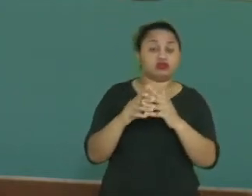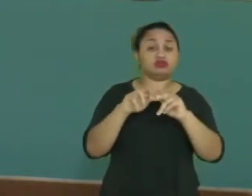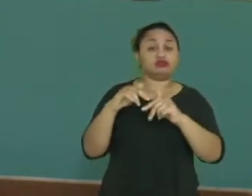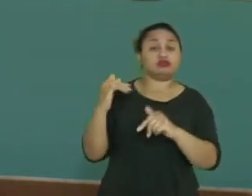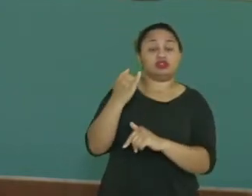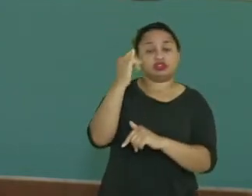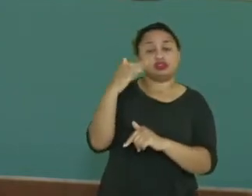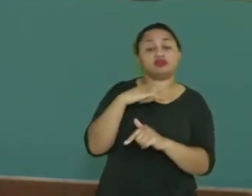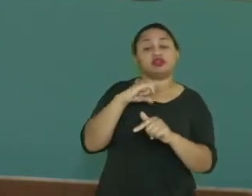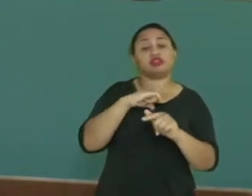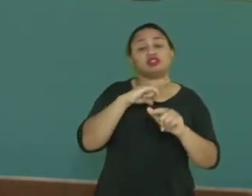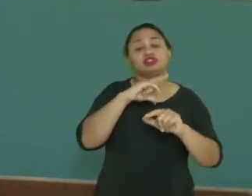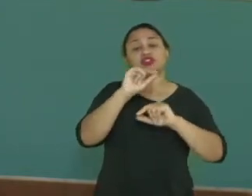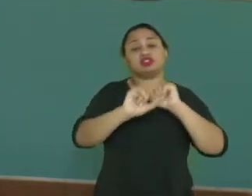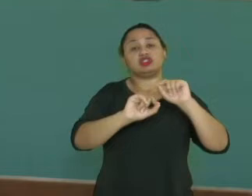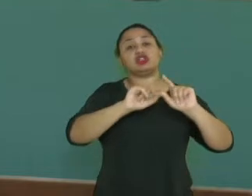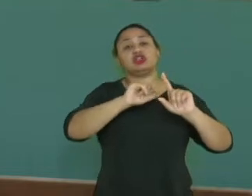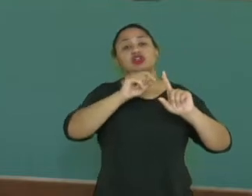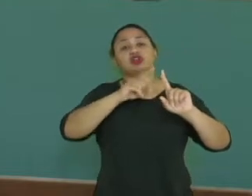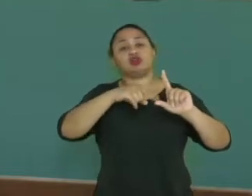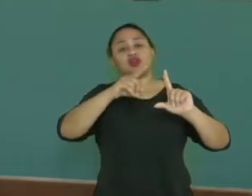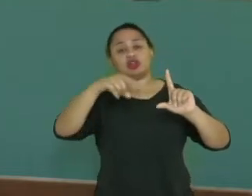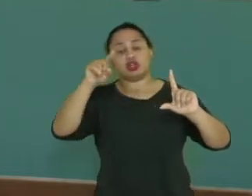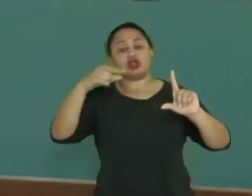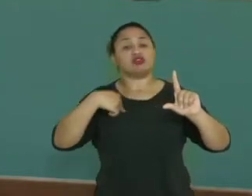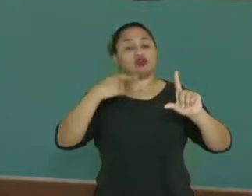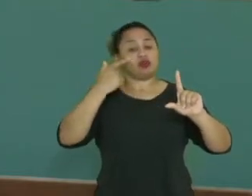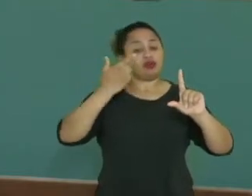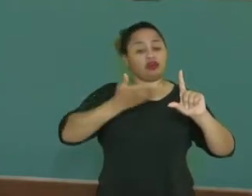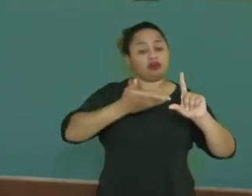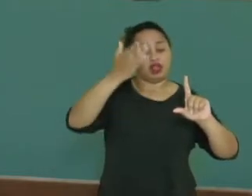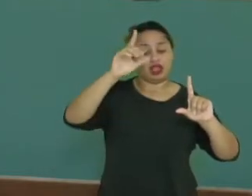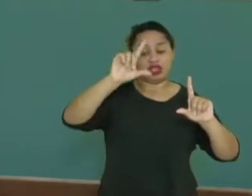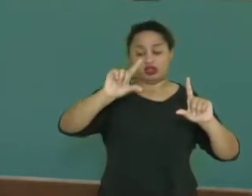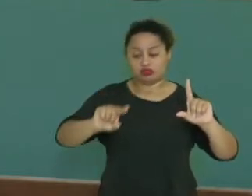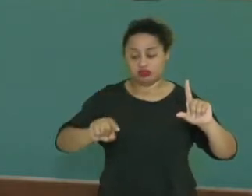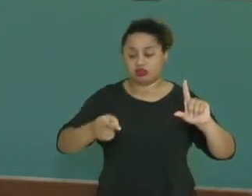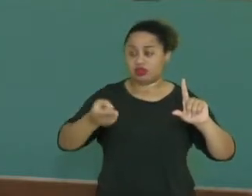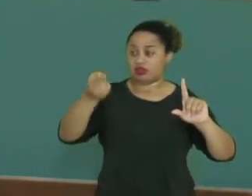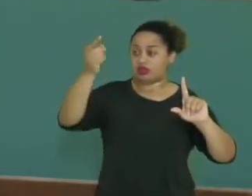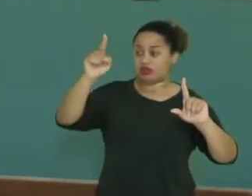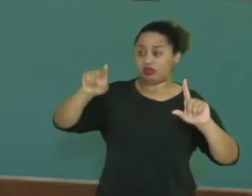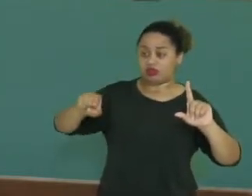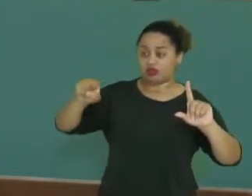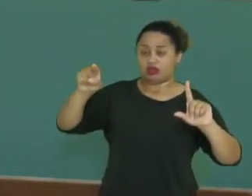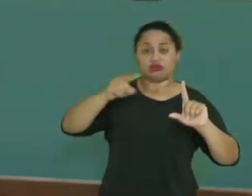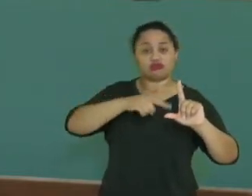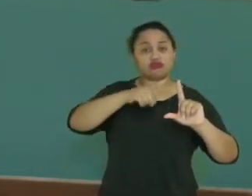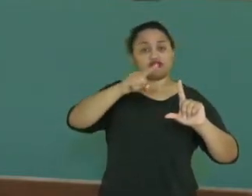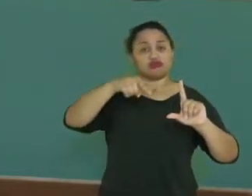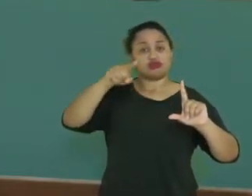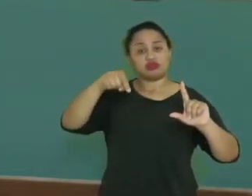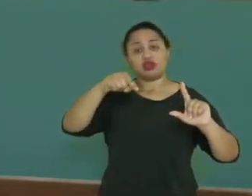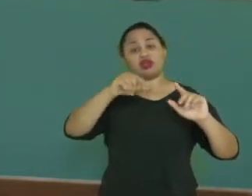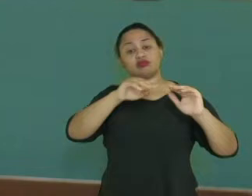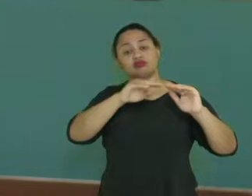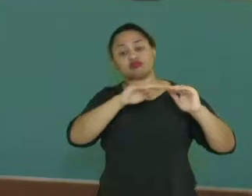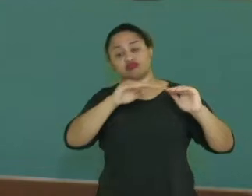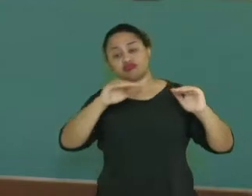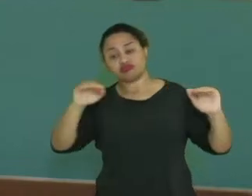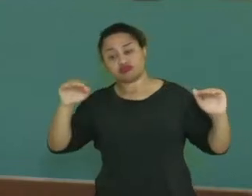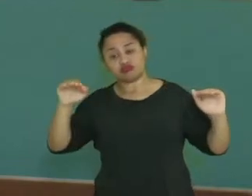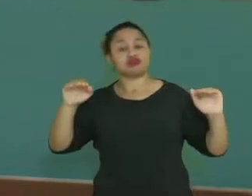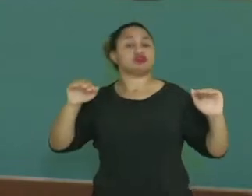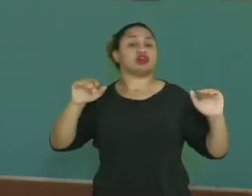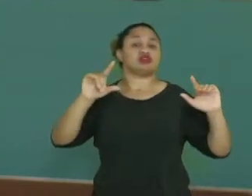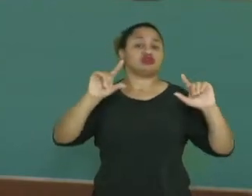ter esse gráfico para você ver o que está acontecendo. Está aumentando, diminuindo, sei lá, né? Constância, ficou constante,